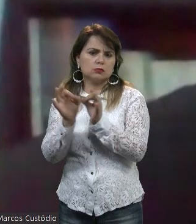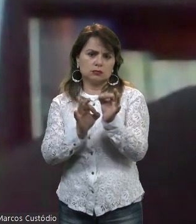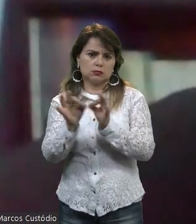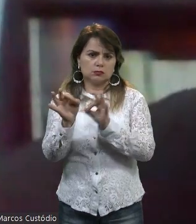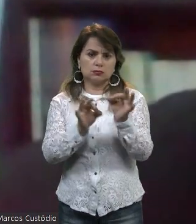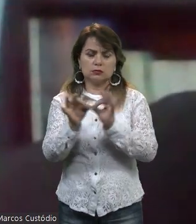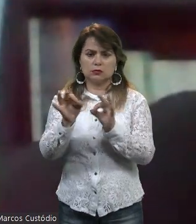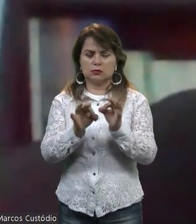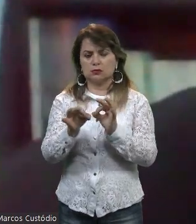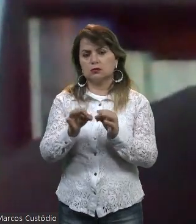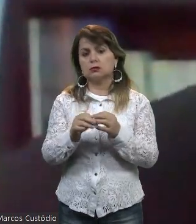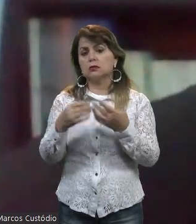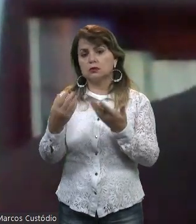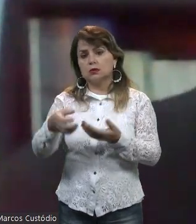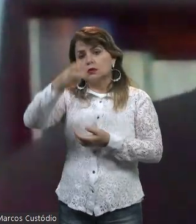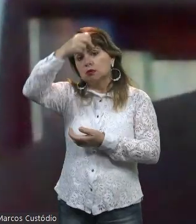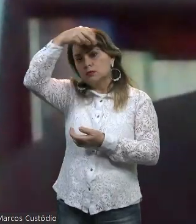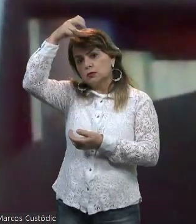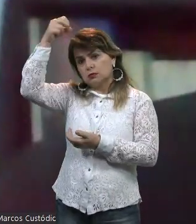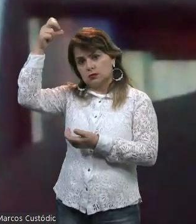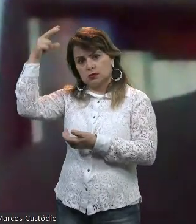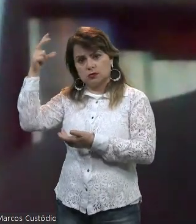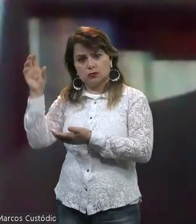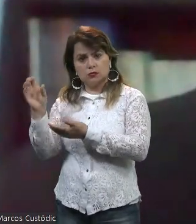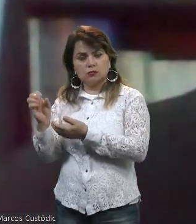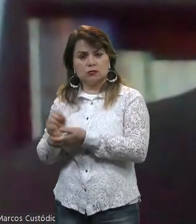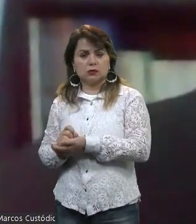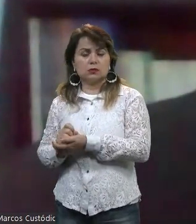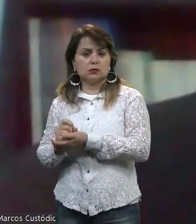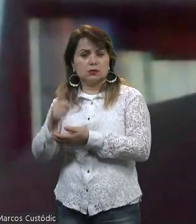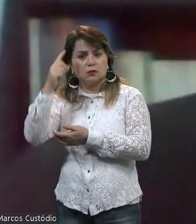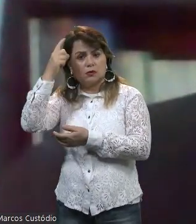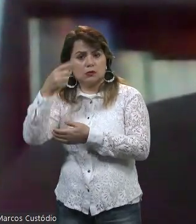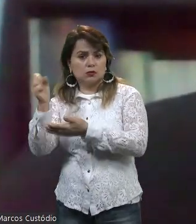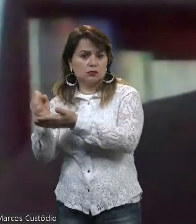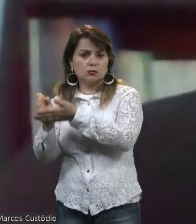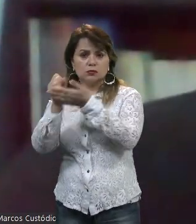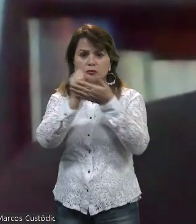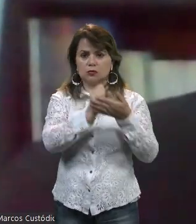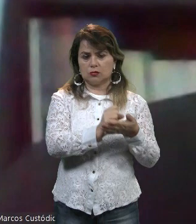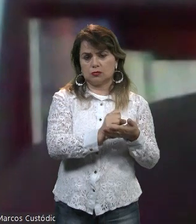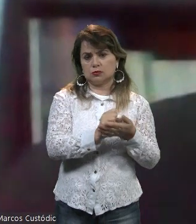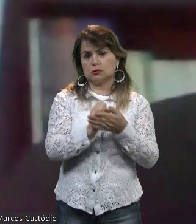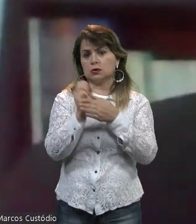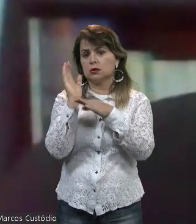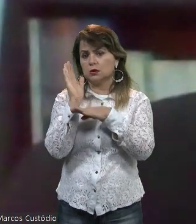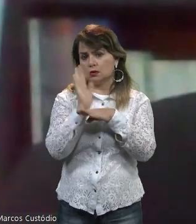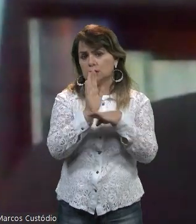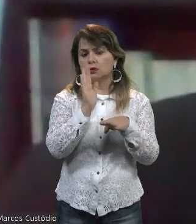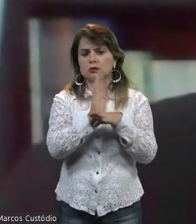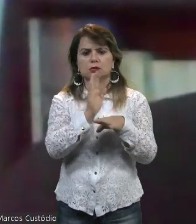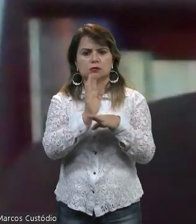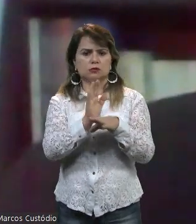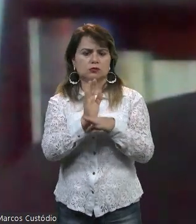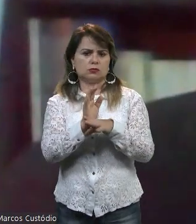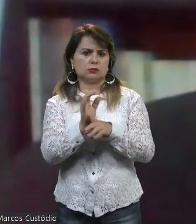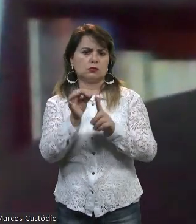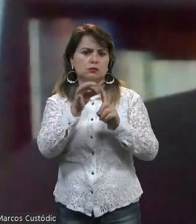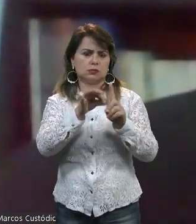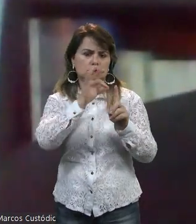da prefeitura para que esse benefício seja extensivo, tendo em vista o